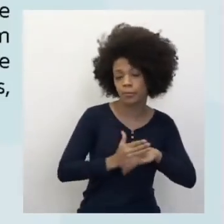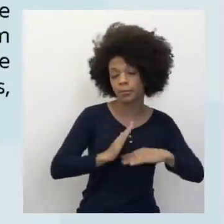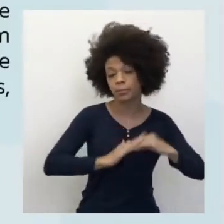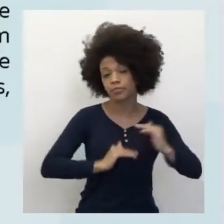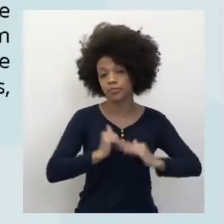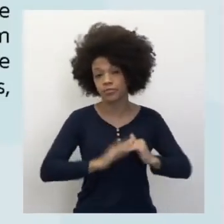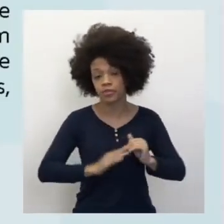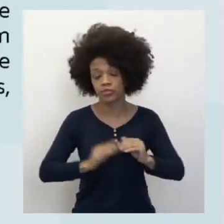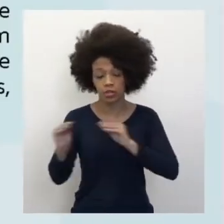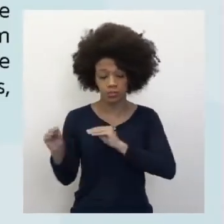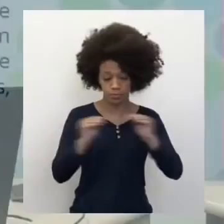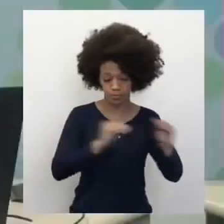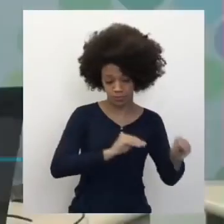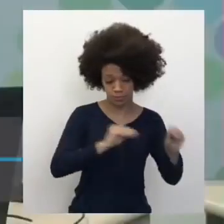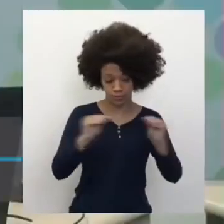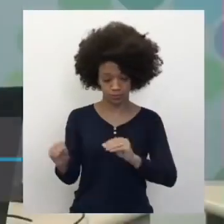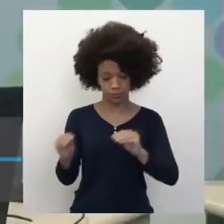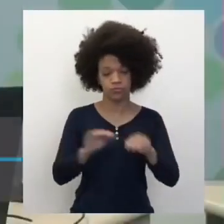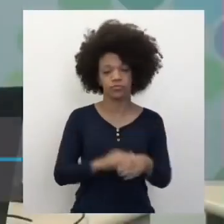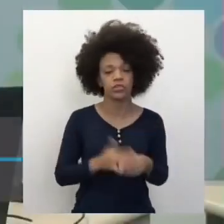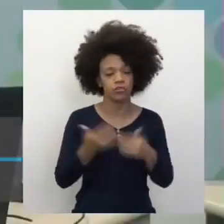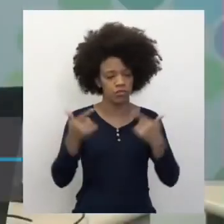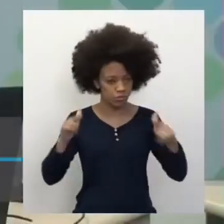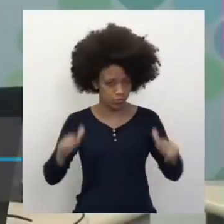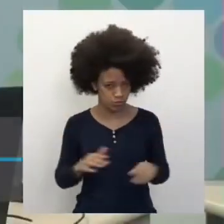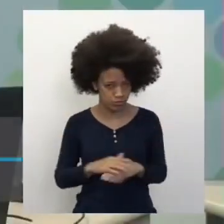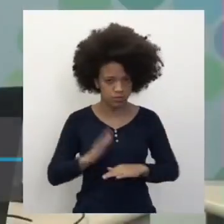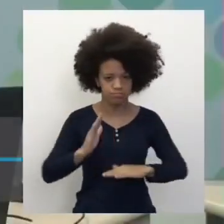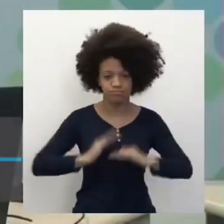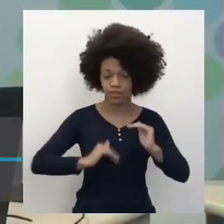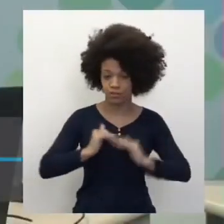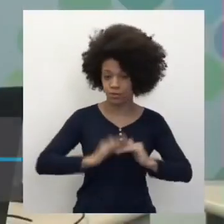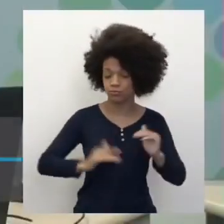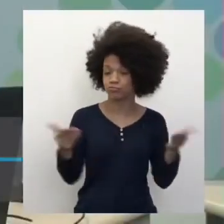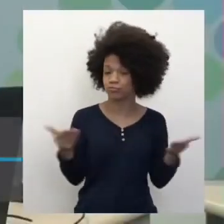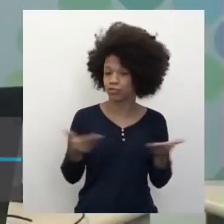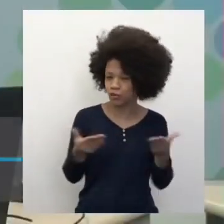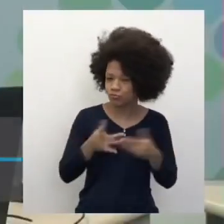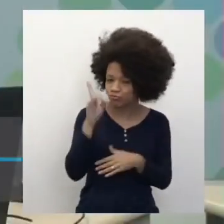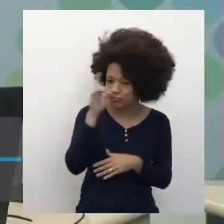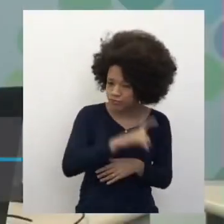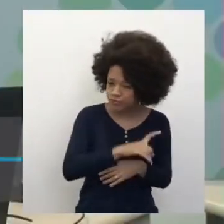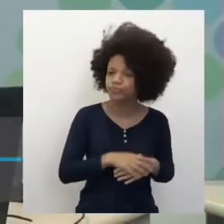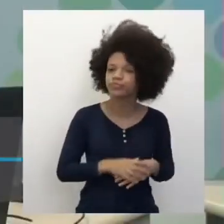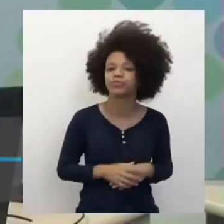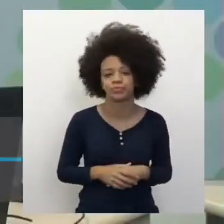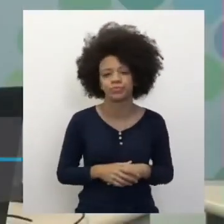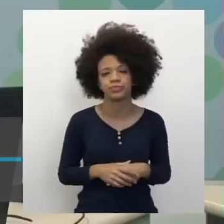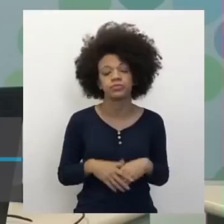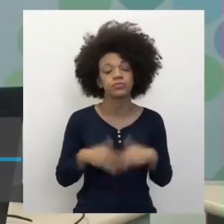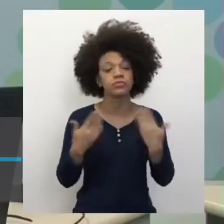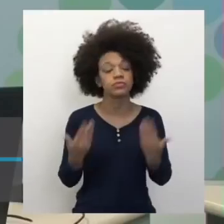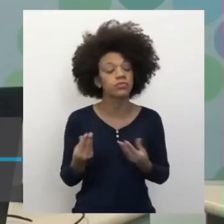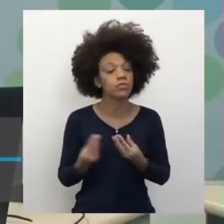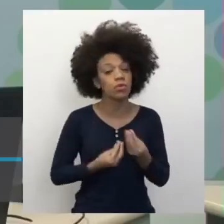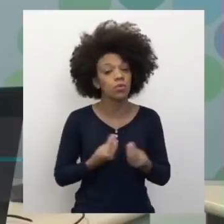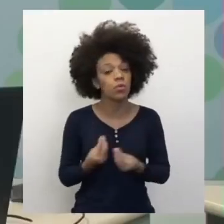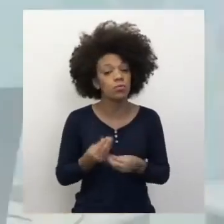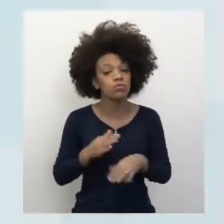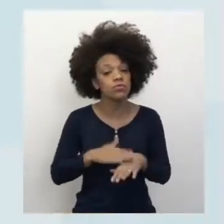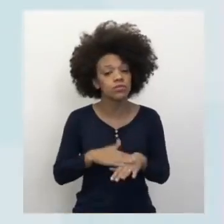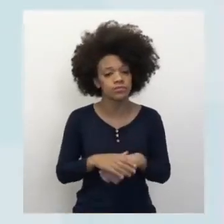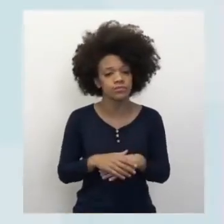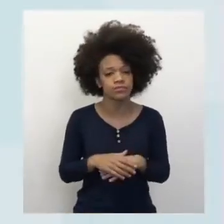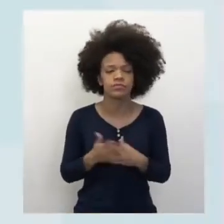entre outras. Muito bem, então essa é a habilidade que a gente vai trabalhar hoje aí. Ok? Como que nós vamos fazer isso? Então a gente